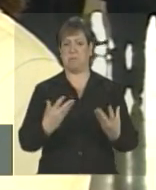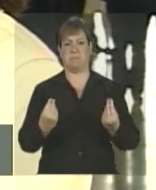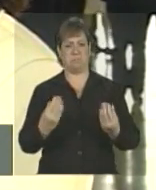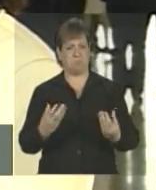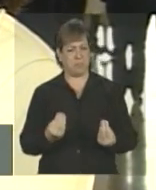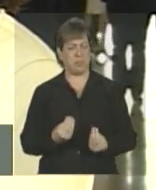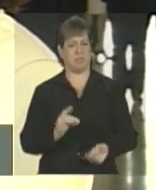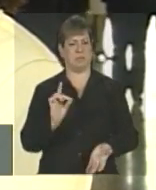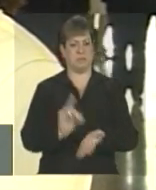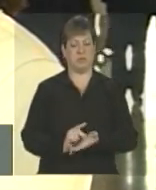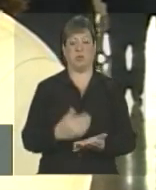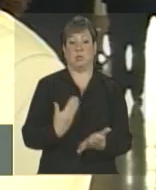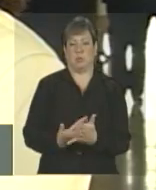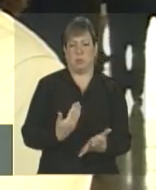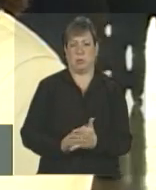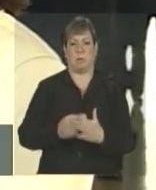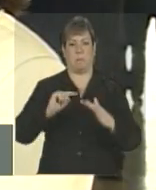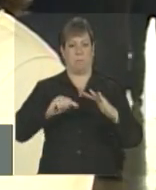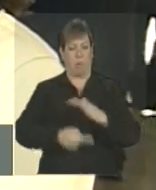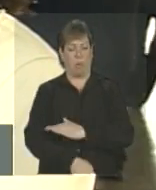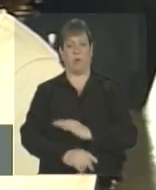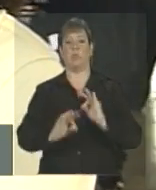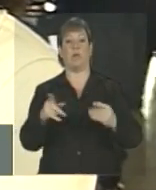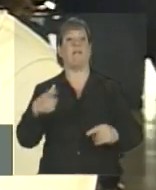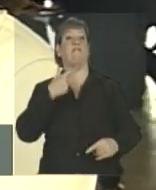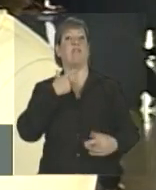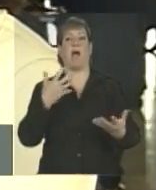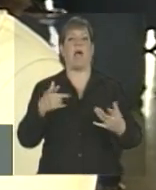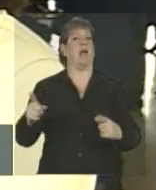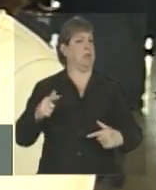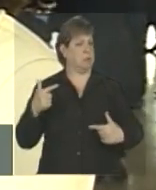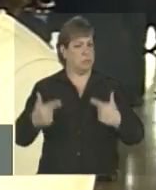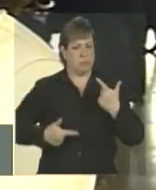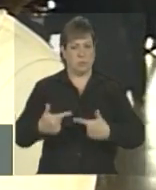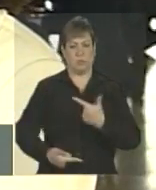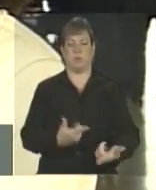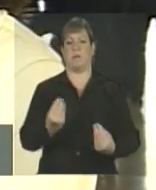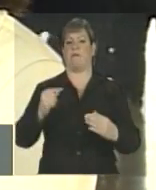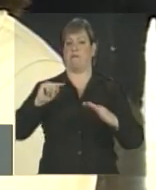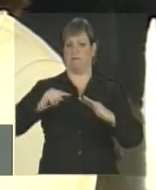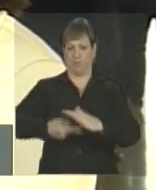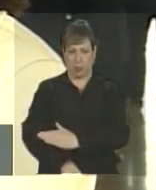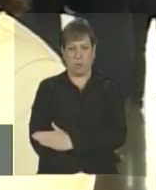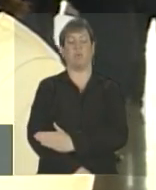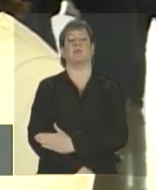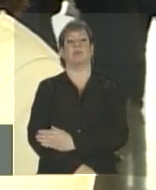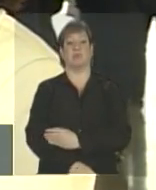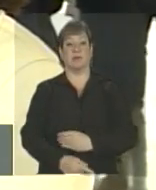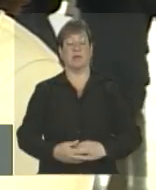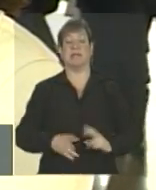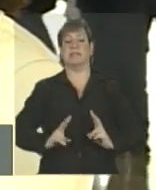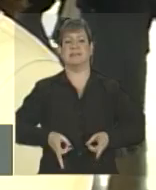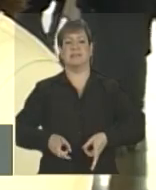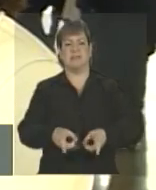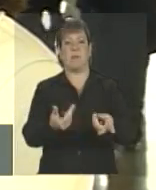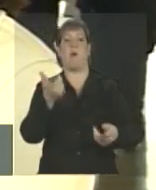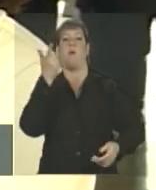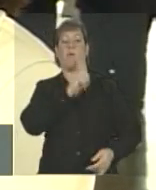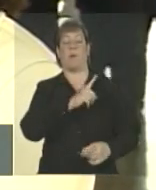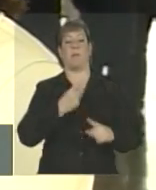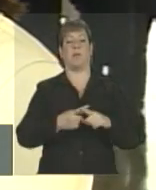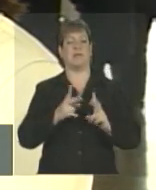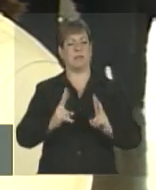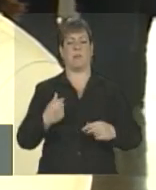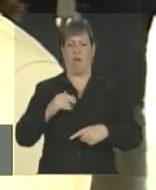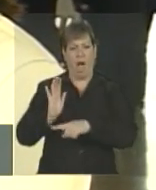autêntica, muito estudiosa, e em tudo que ela queria, ela ia fundo mesmo e sempre conseguia, porque eu